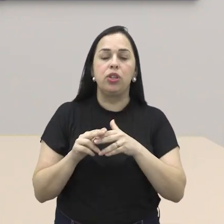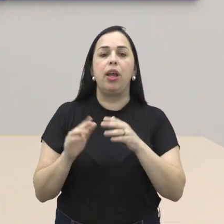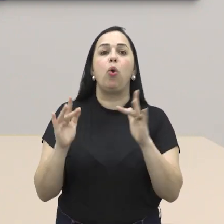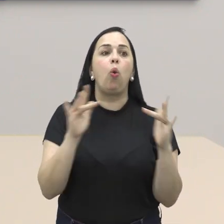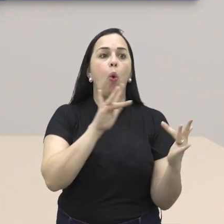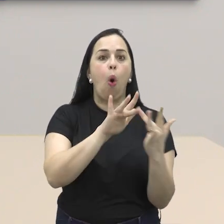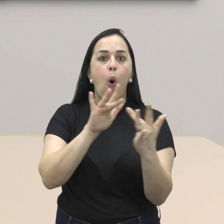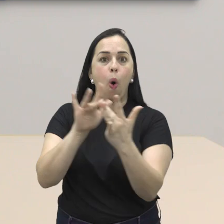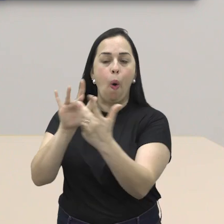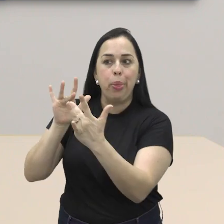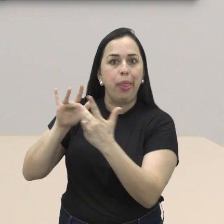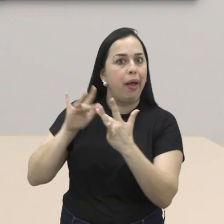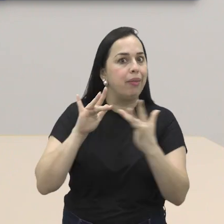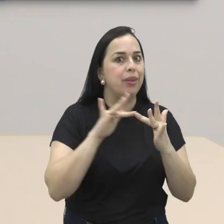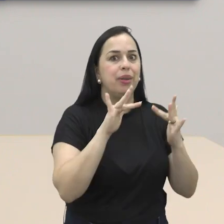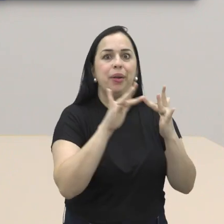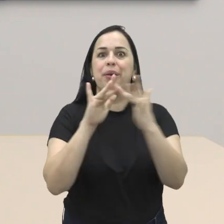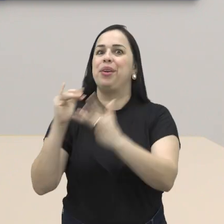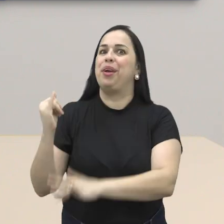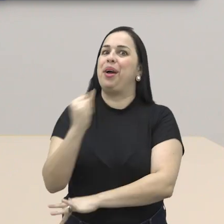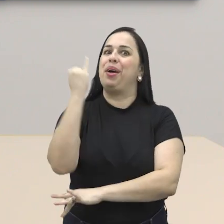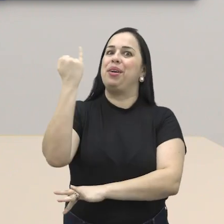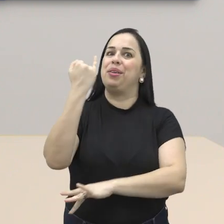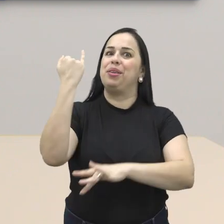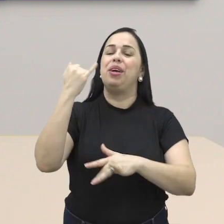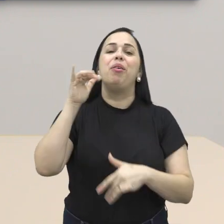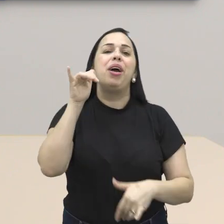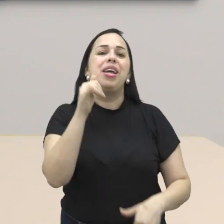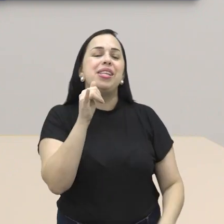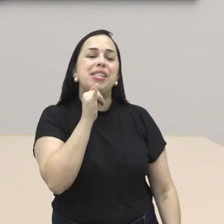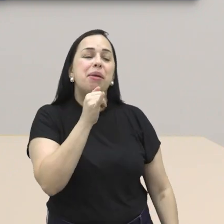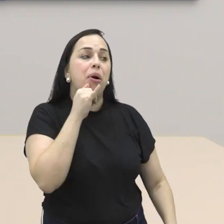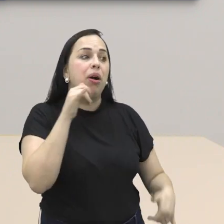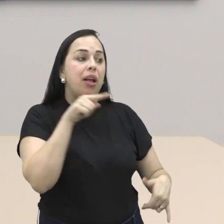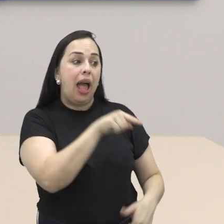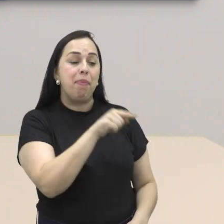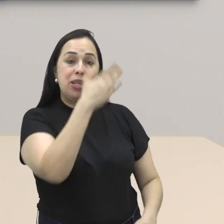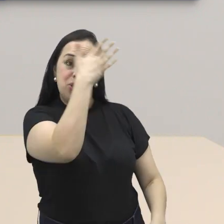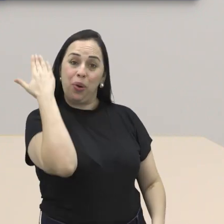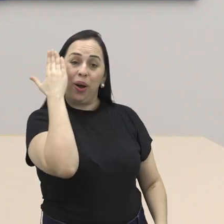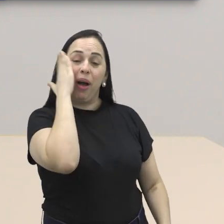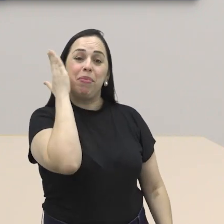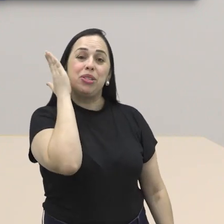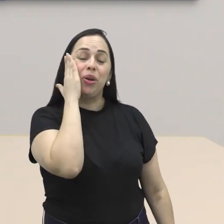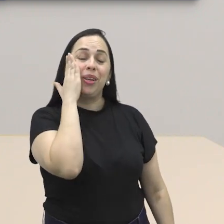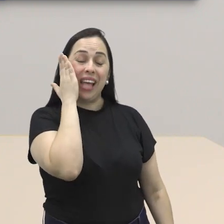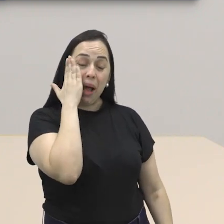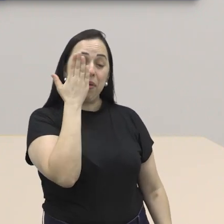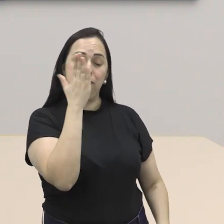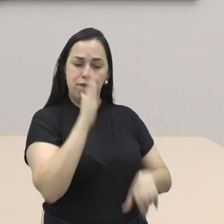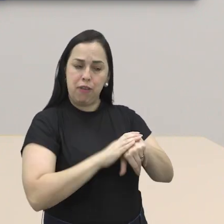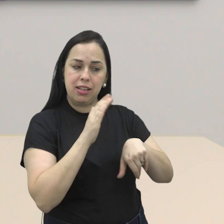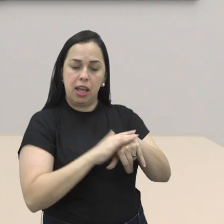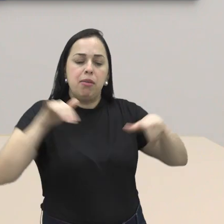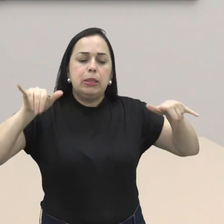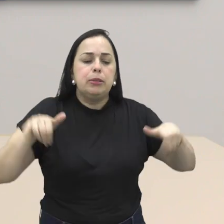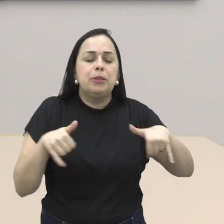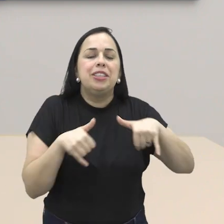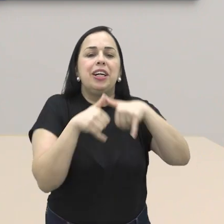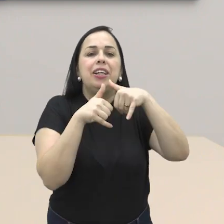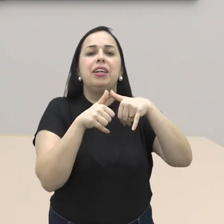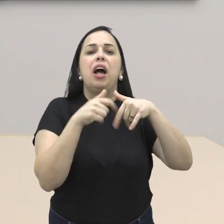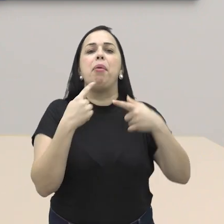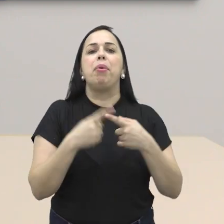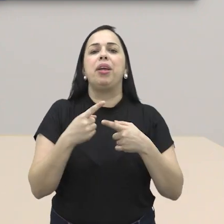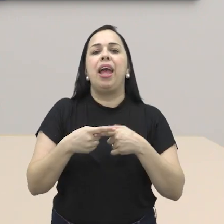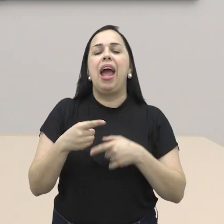de contato, como dizem, tão importante quanto saber é ter o telefone de quem sabe, isso significa economia de tempo, significa